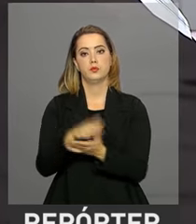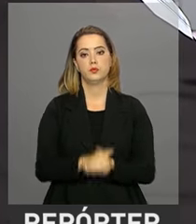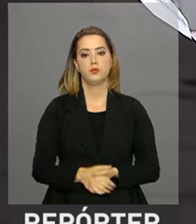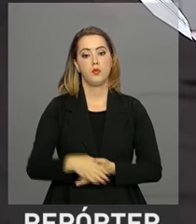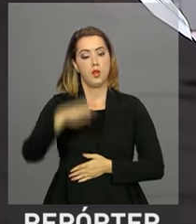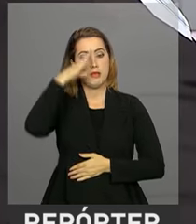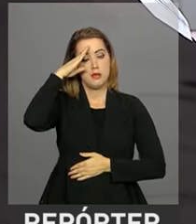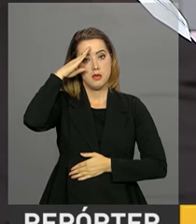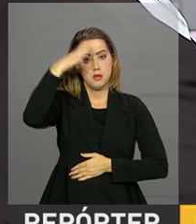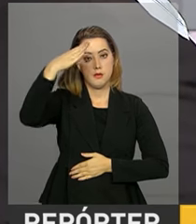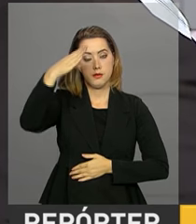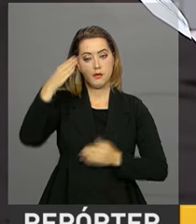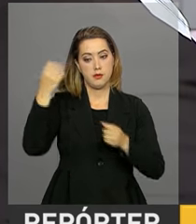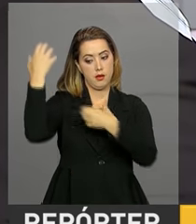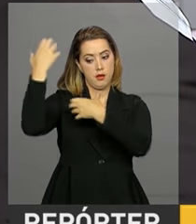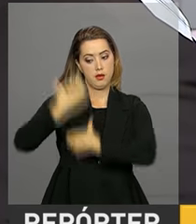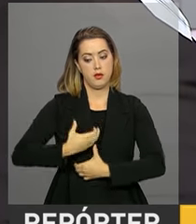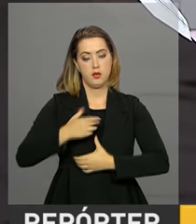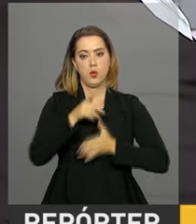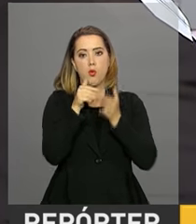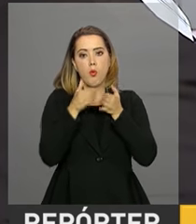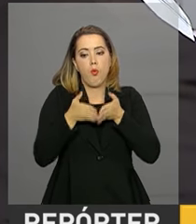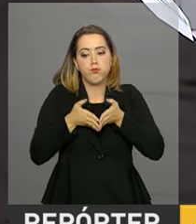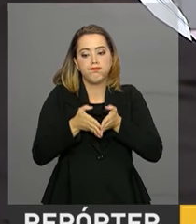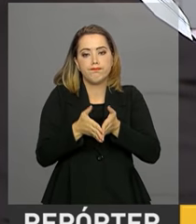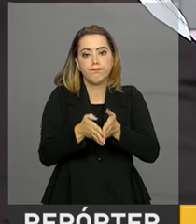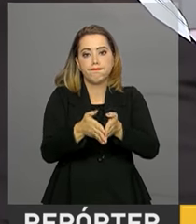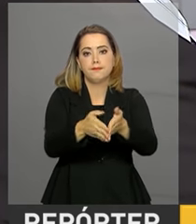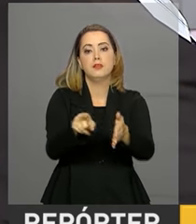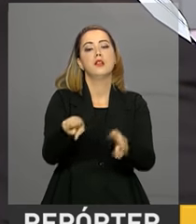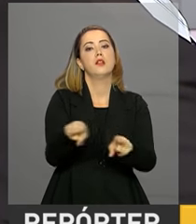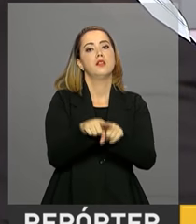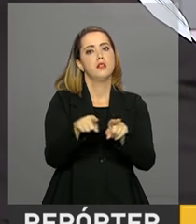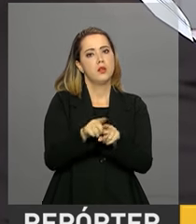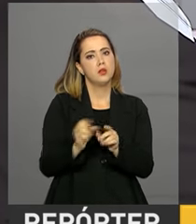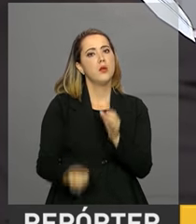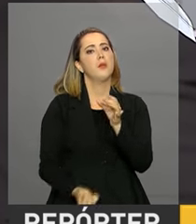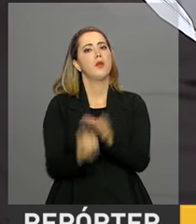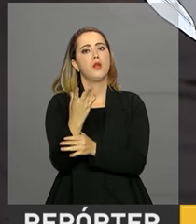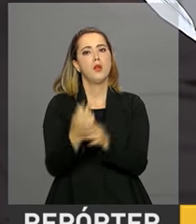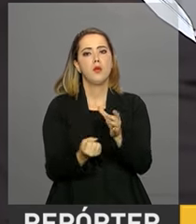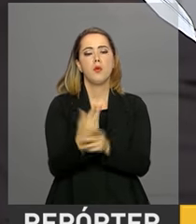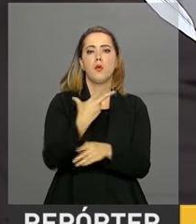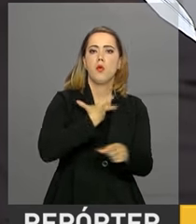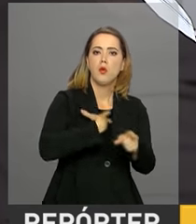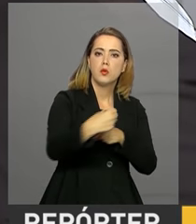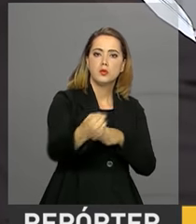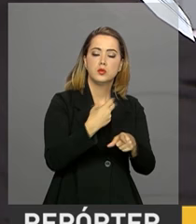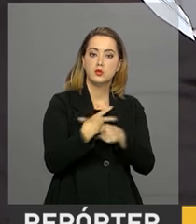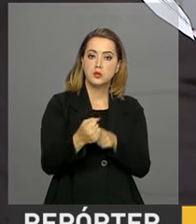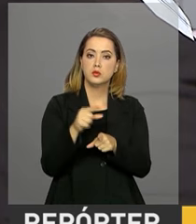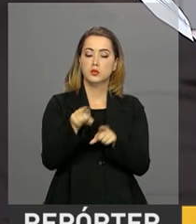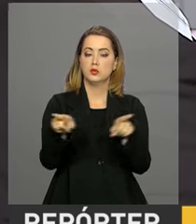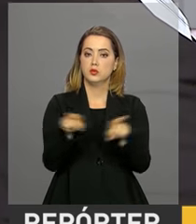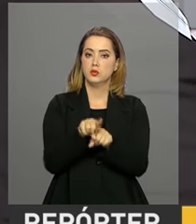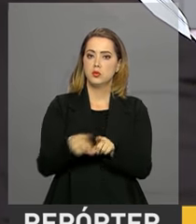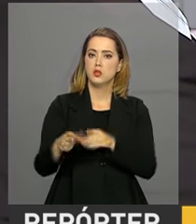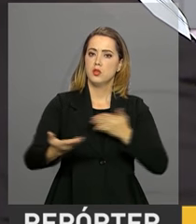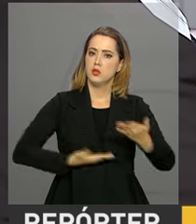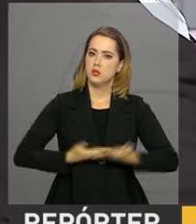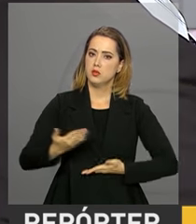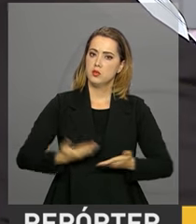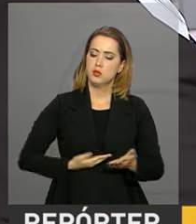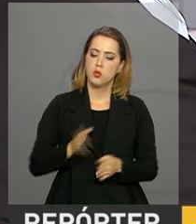e Marinha, todos eles têm possibilidades por cooperação e a criação de soluções técnicas e de serviço